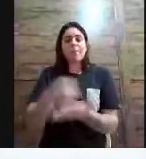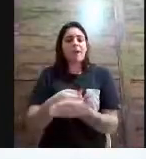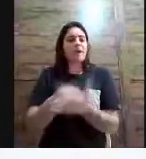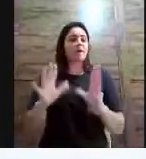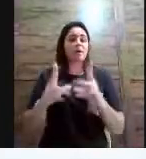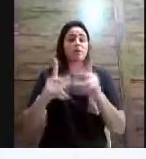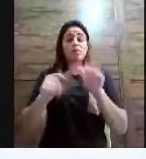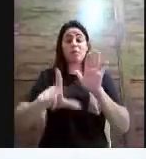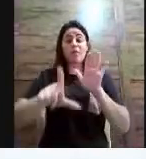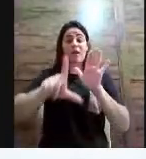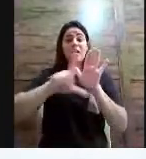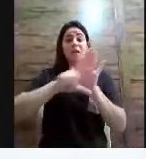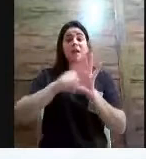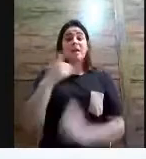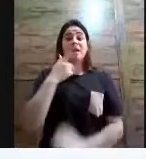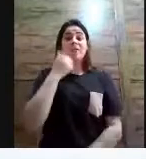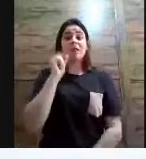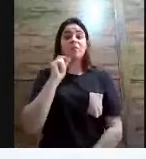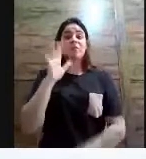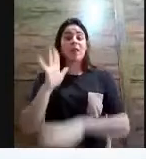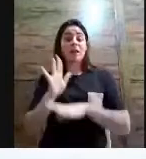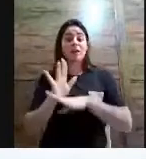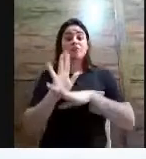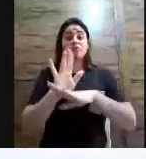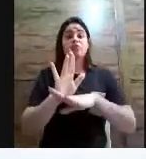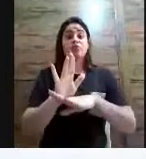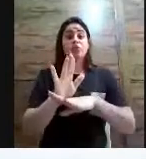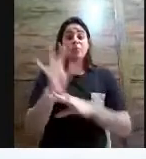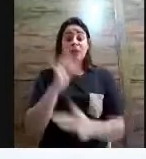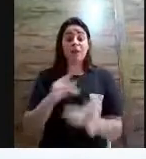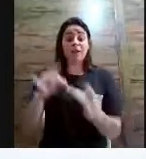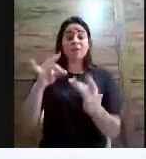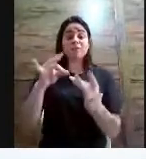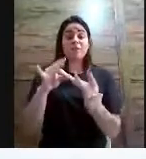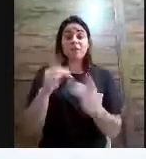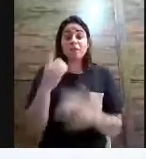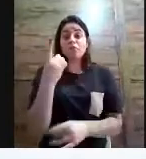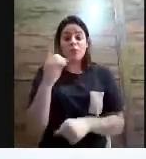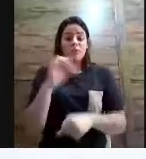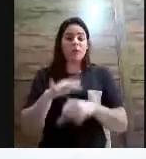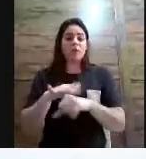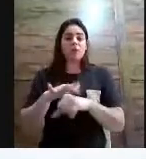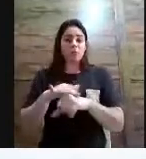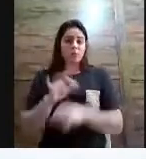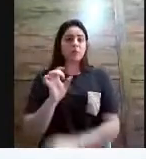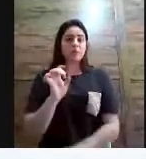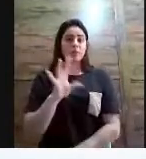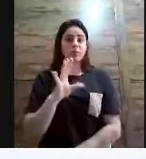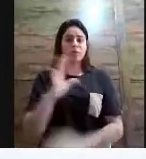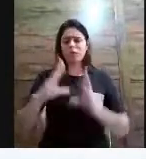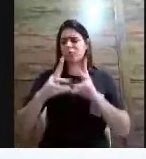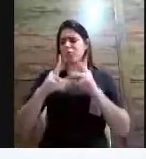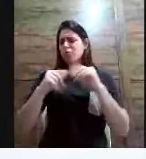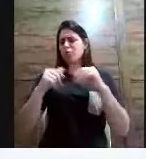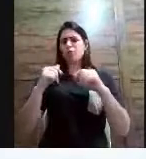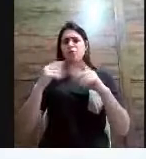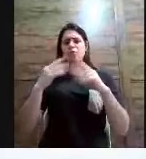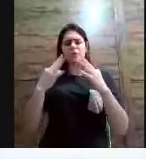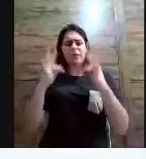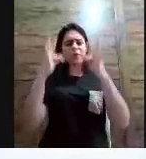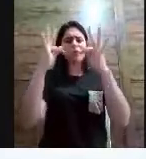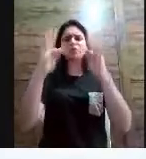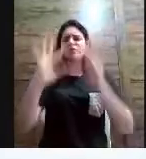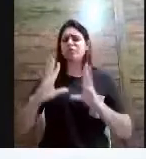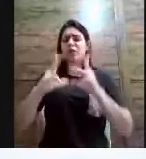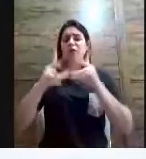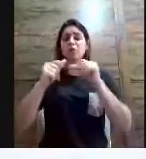lei ajuda muito, porque é uma lei específica, então todos os avanços e